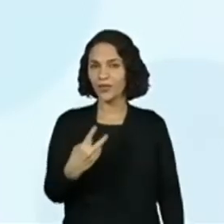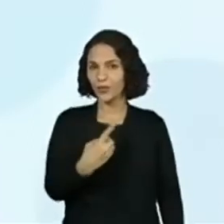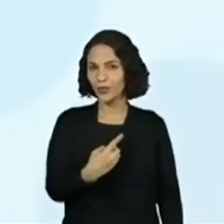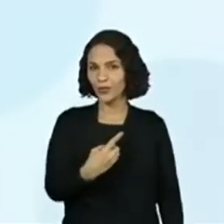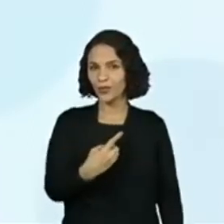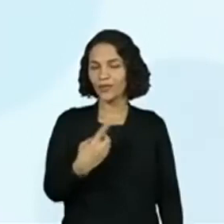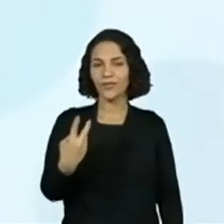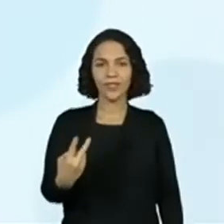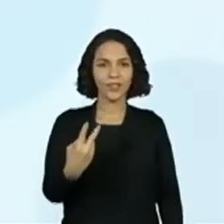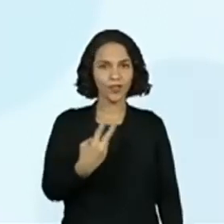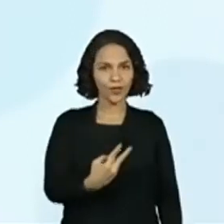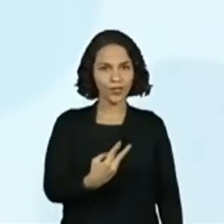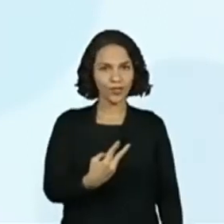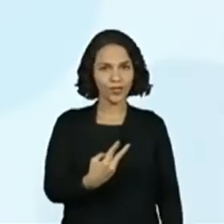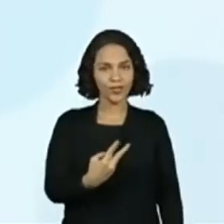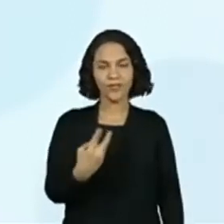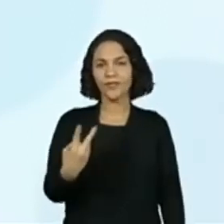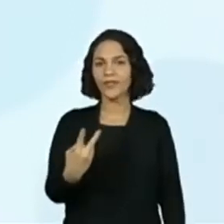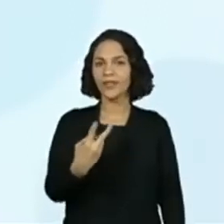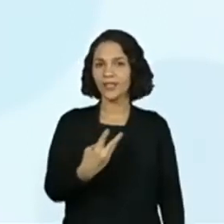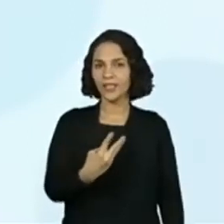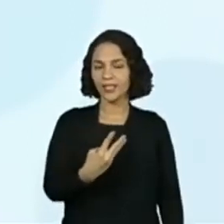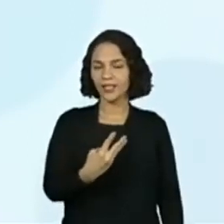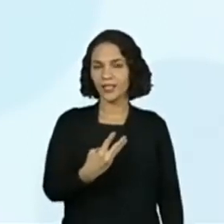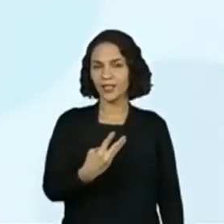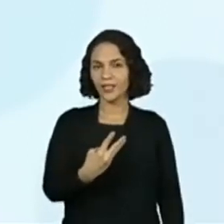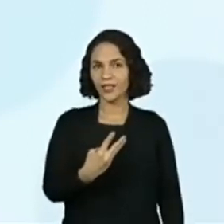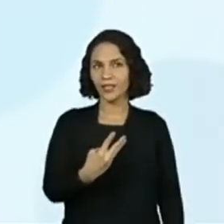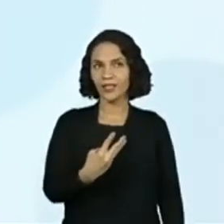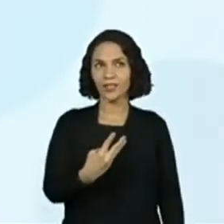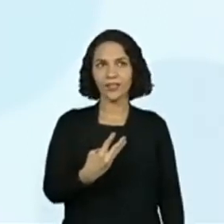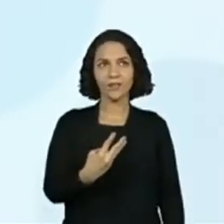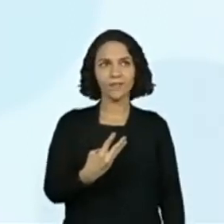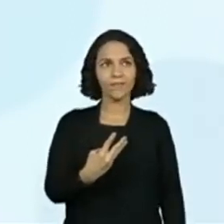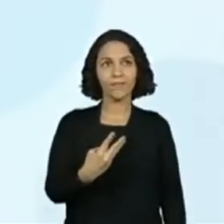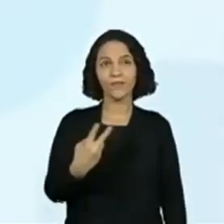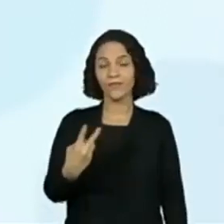21, 22, 23,